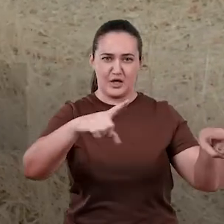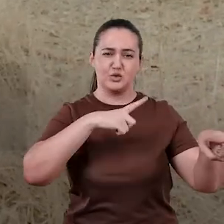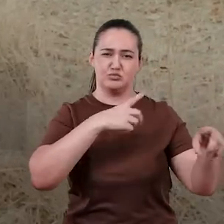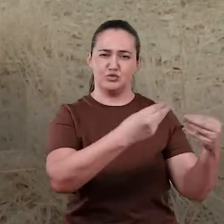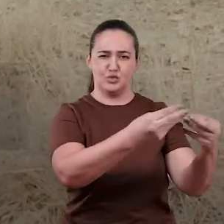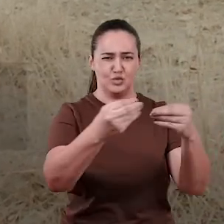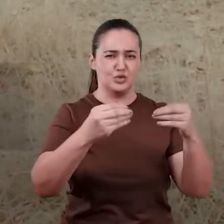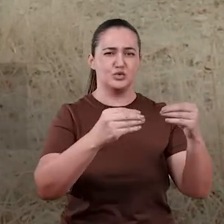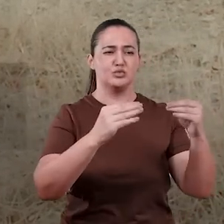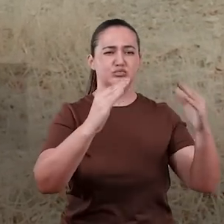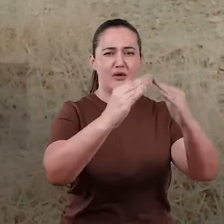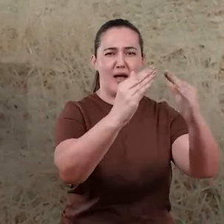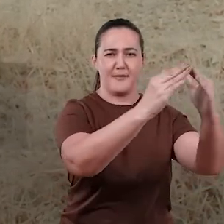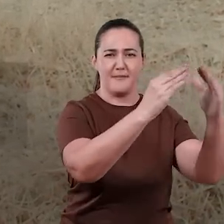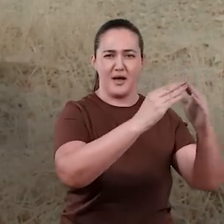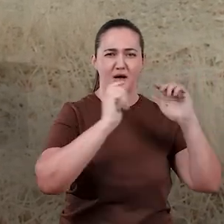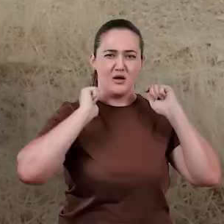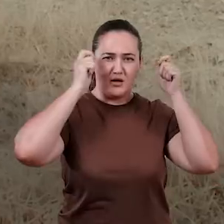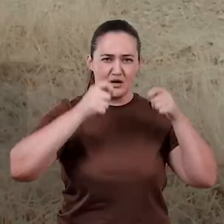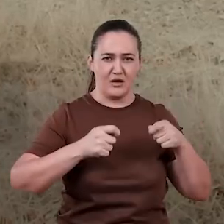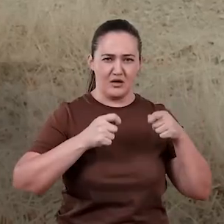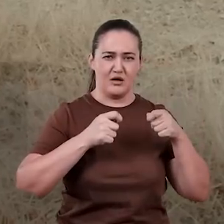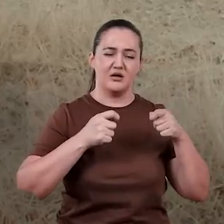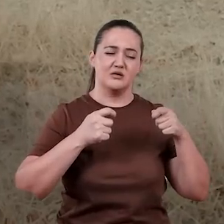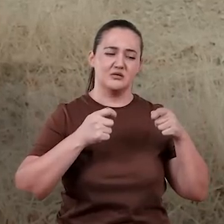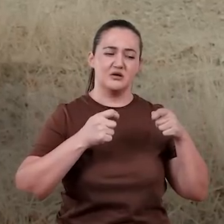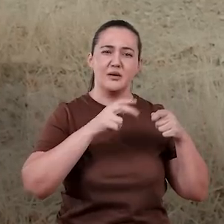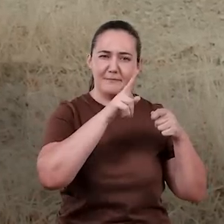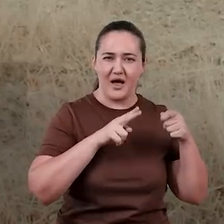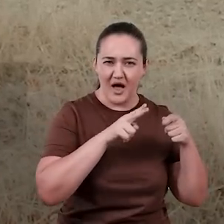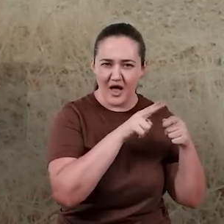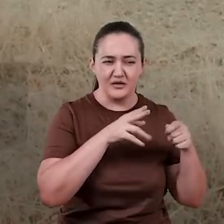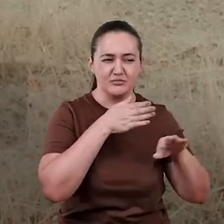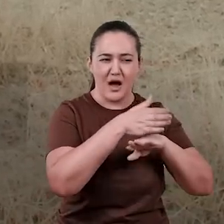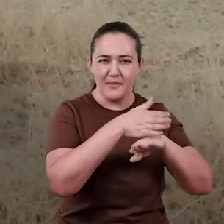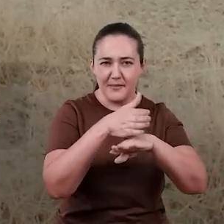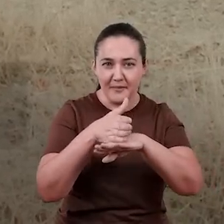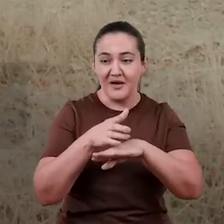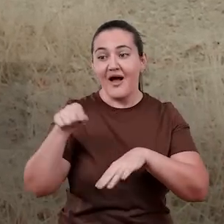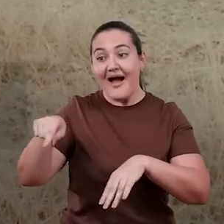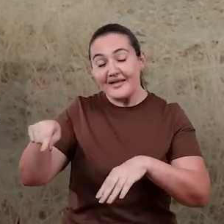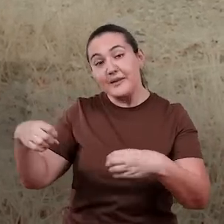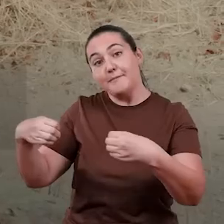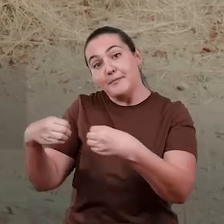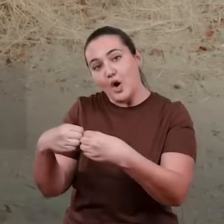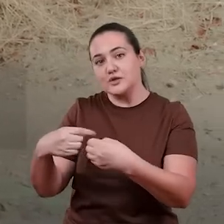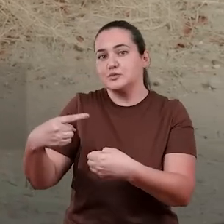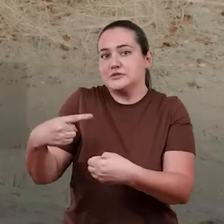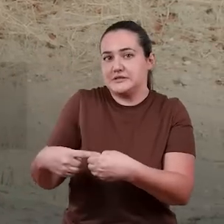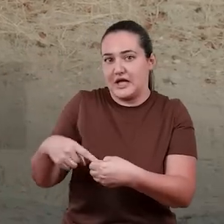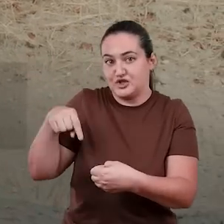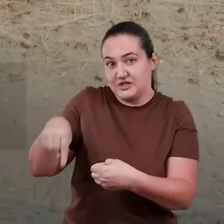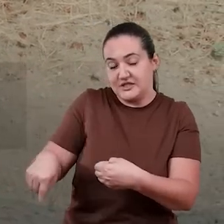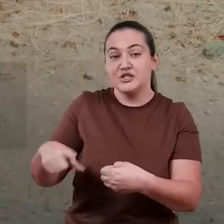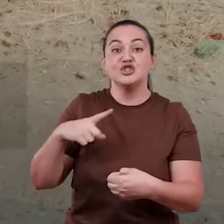desertos, esta aqui era próxima das cidades da Capadócia. Era próxima das cidades e recebia famílias inteiras que vinham